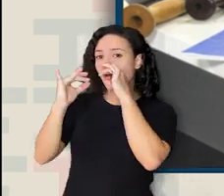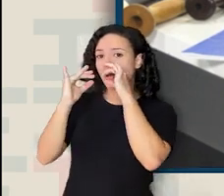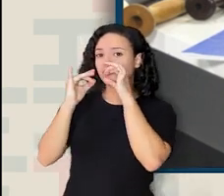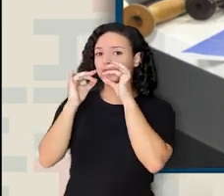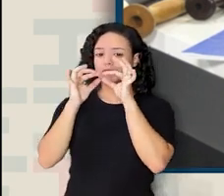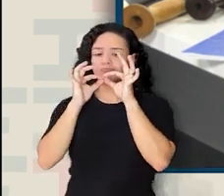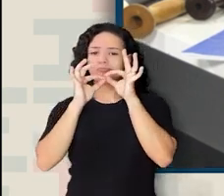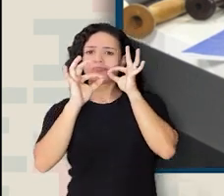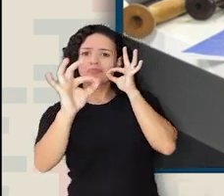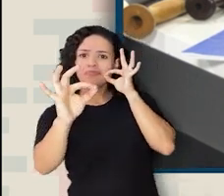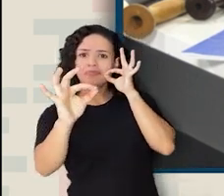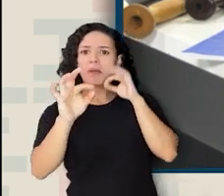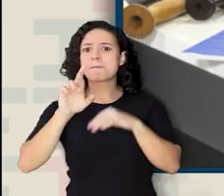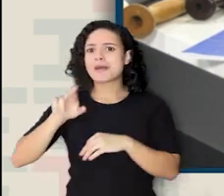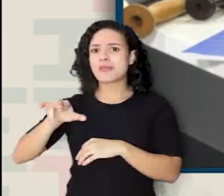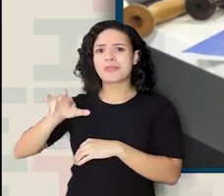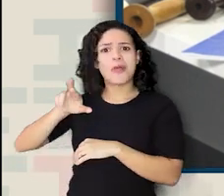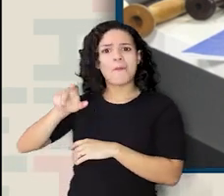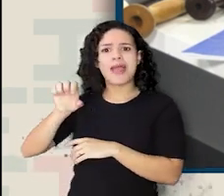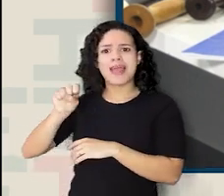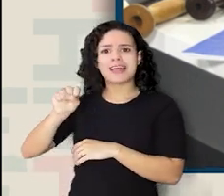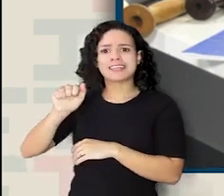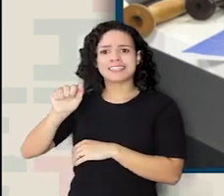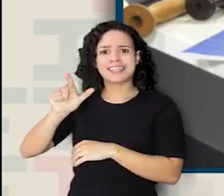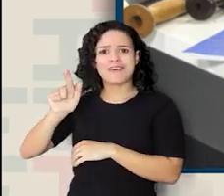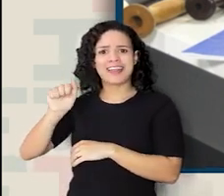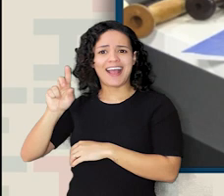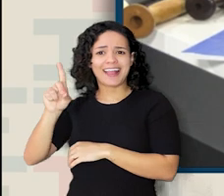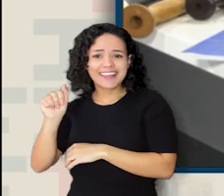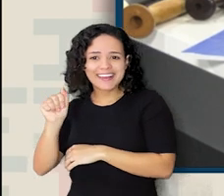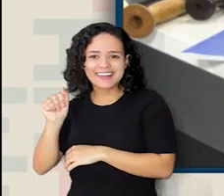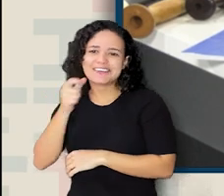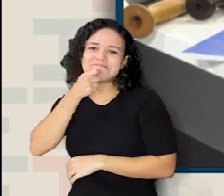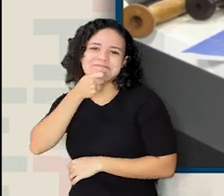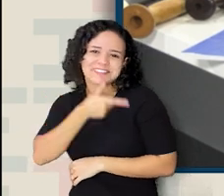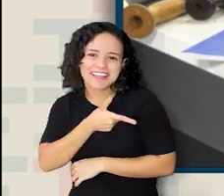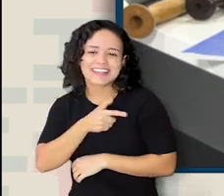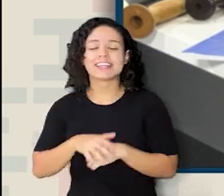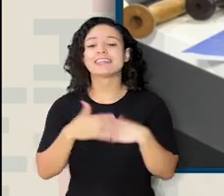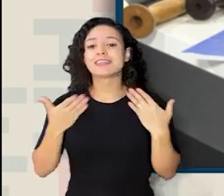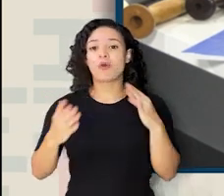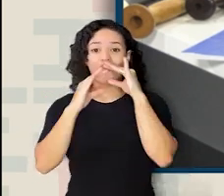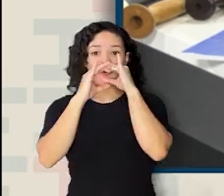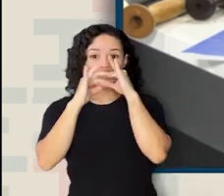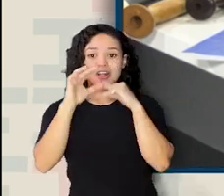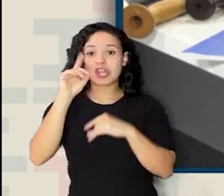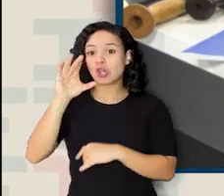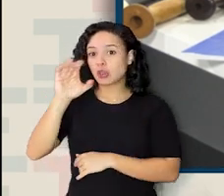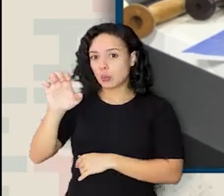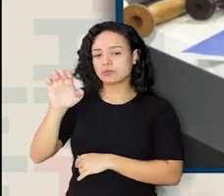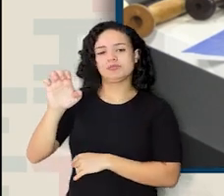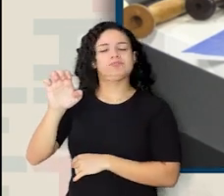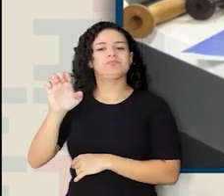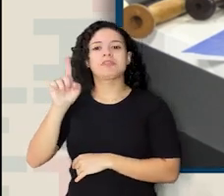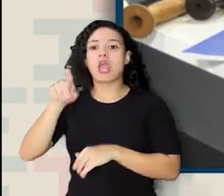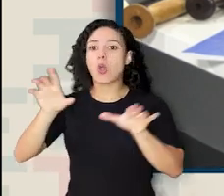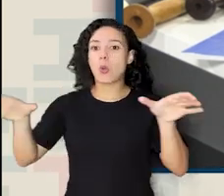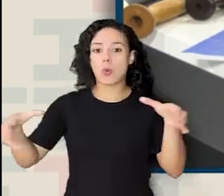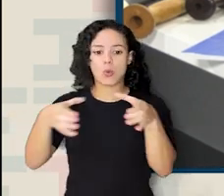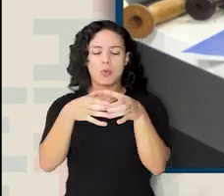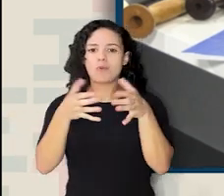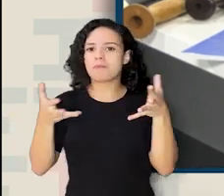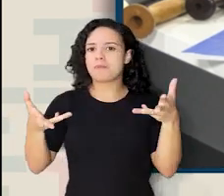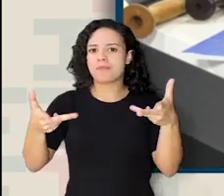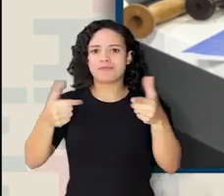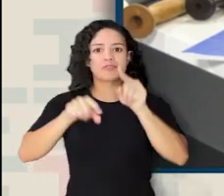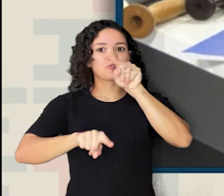reta, mas não é a flauta salgada, né? Então, a flauta doce, ela faz parte de um grupo